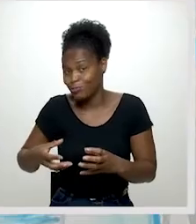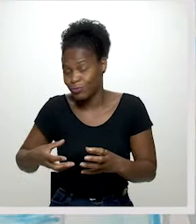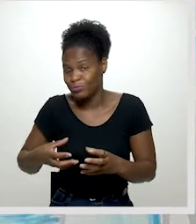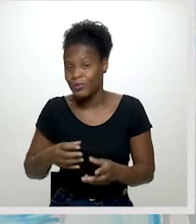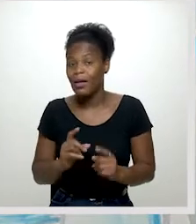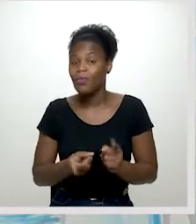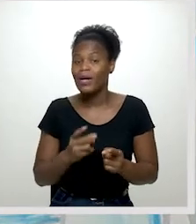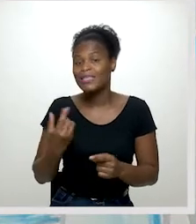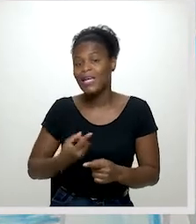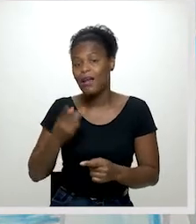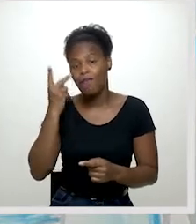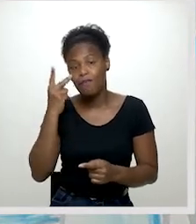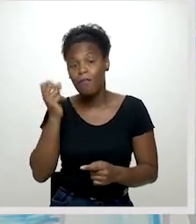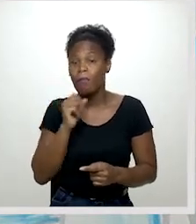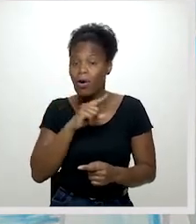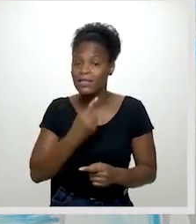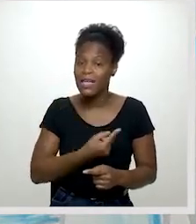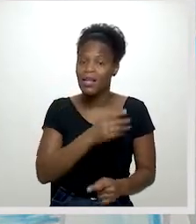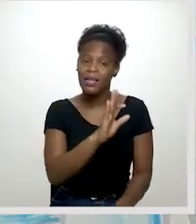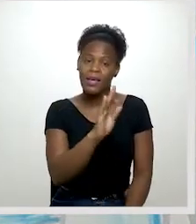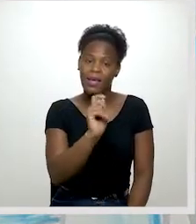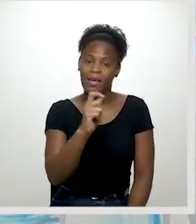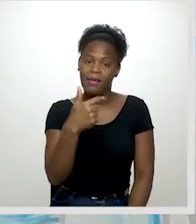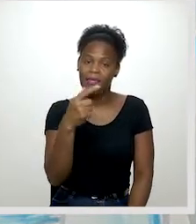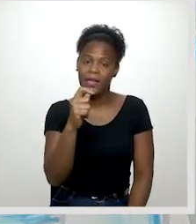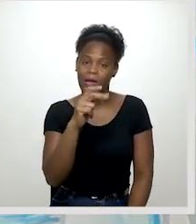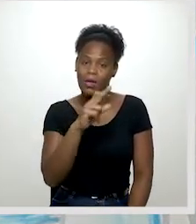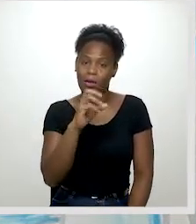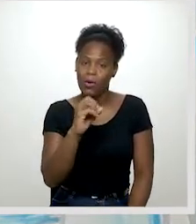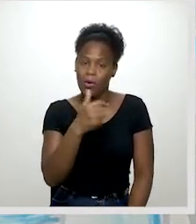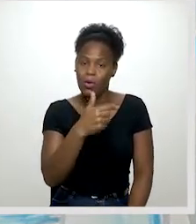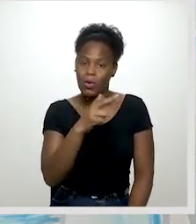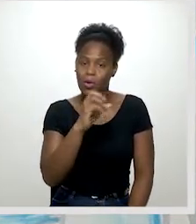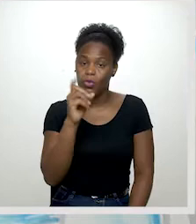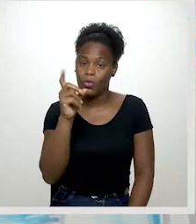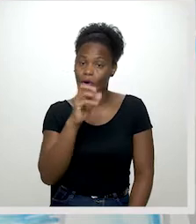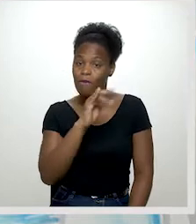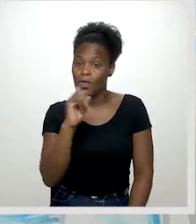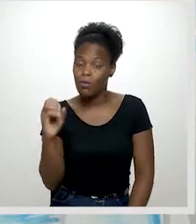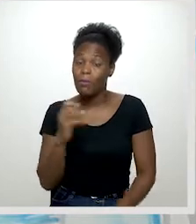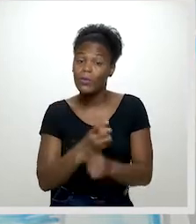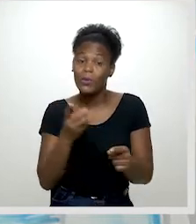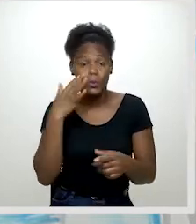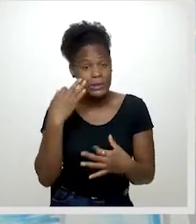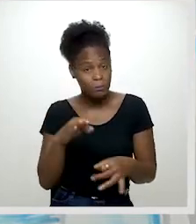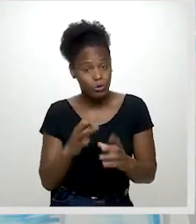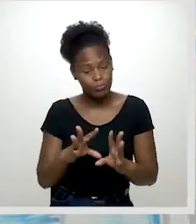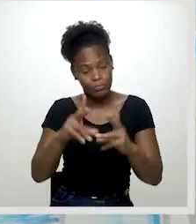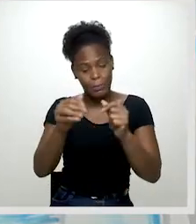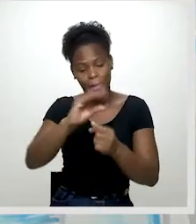que os seres vivos poderiam ser os heterotróficos. Dos simples, evoluíram para os